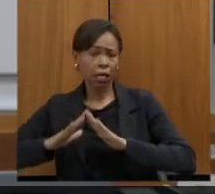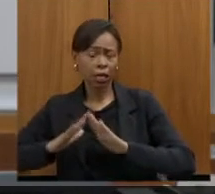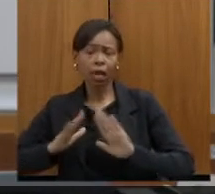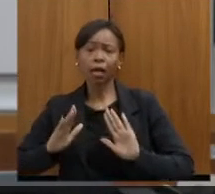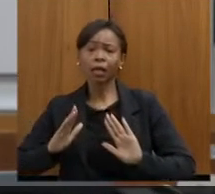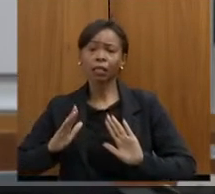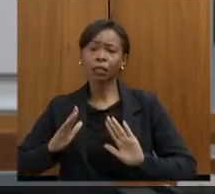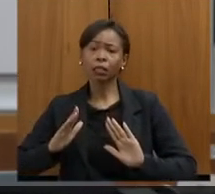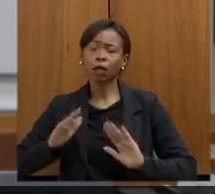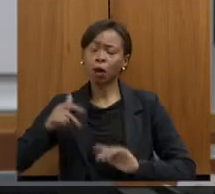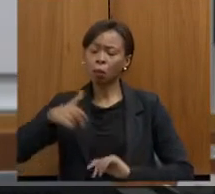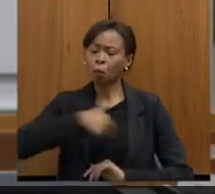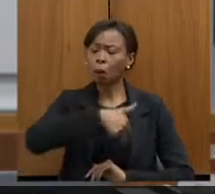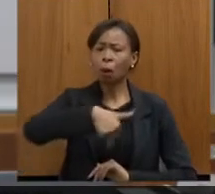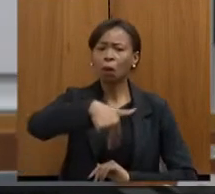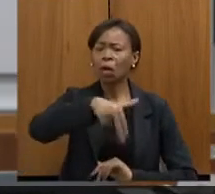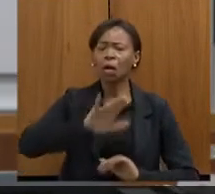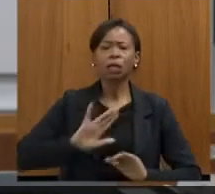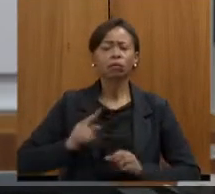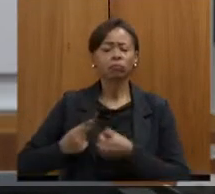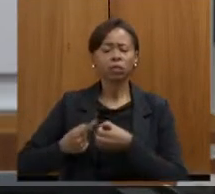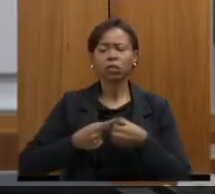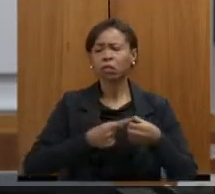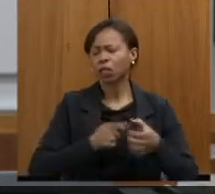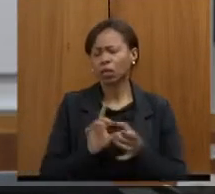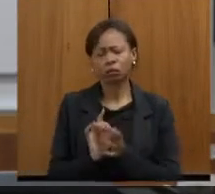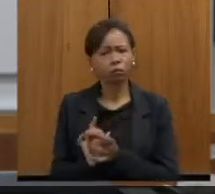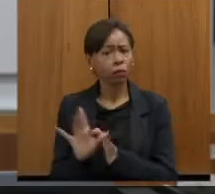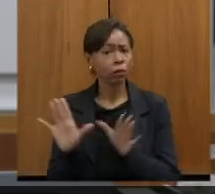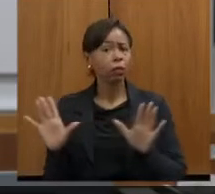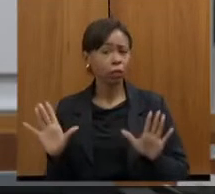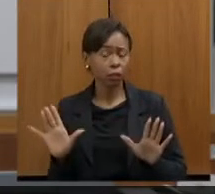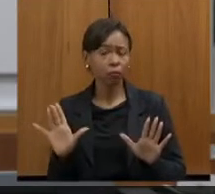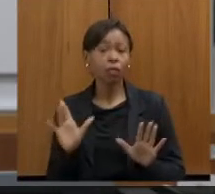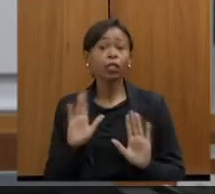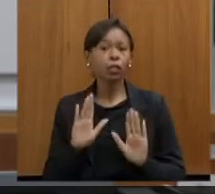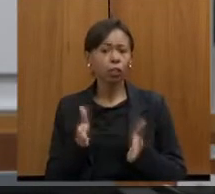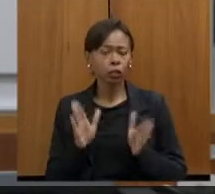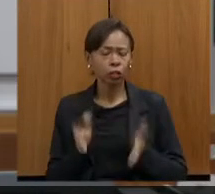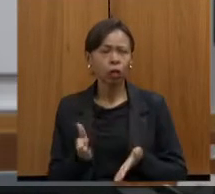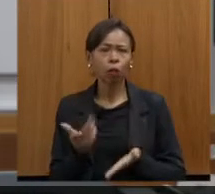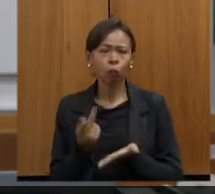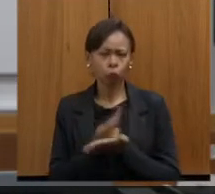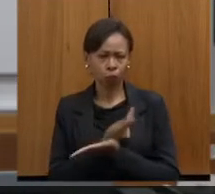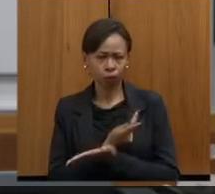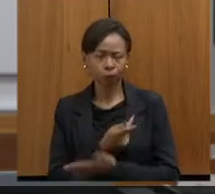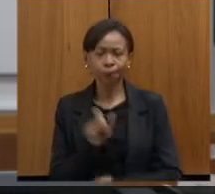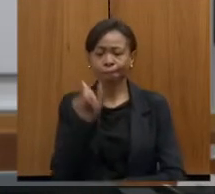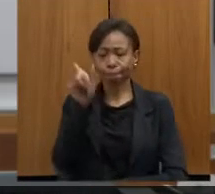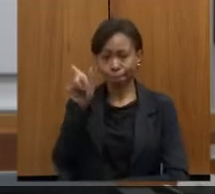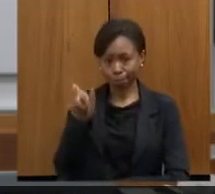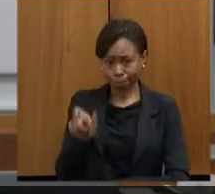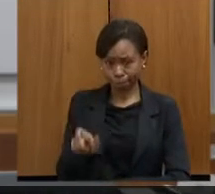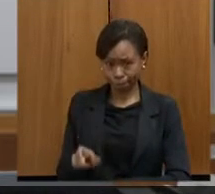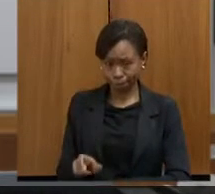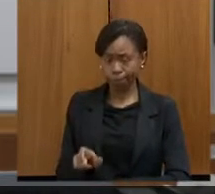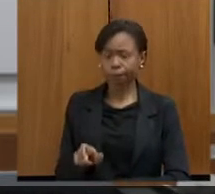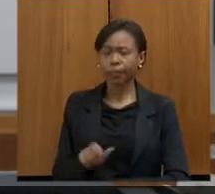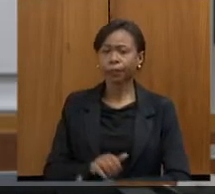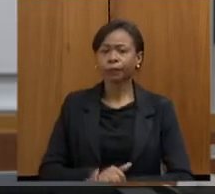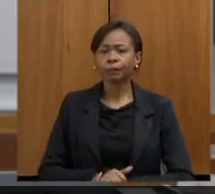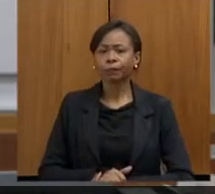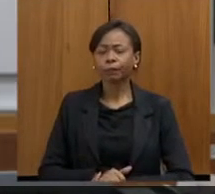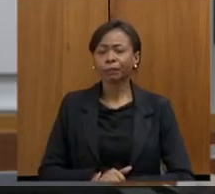públicos. Então, nós já tivemos exemplos de beneficiários que, a partir da